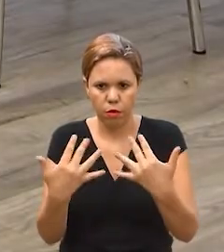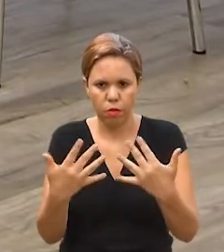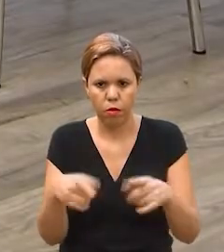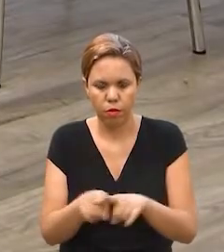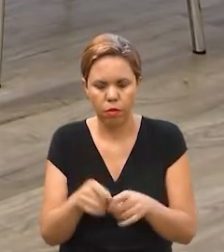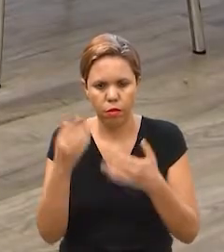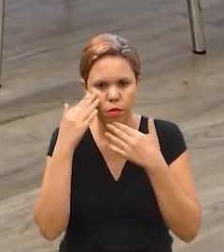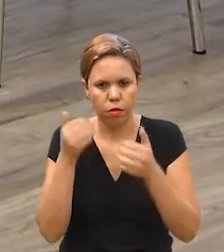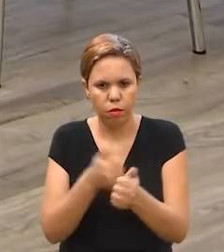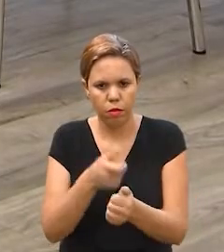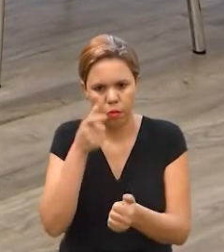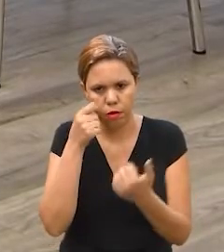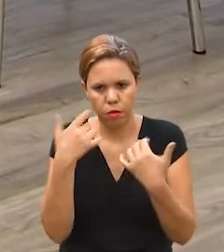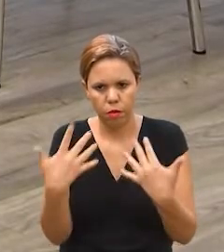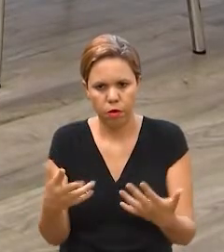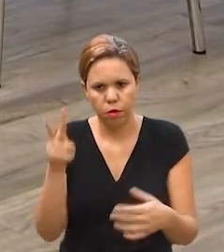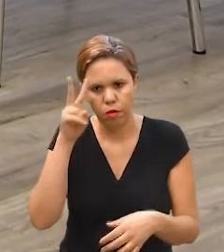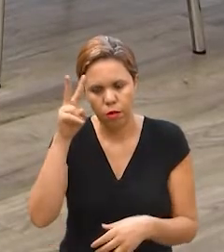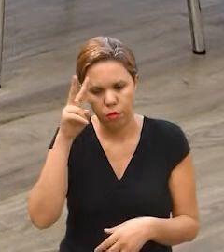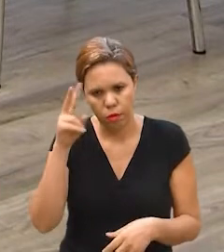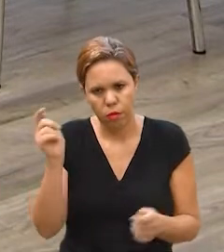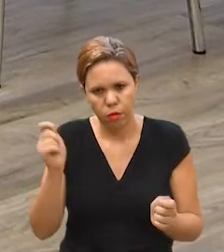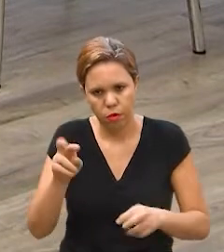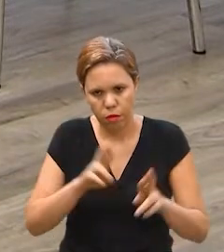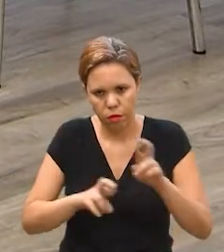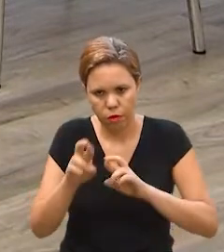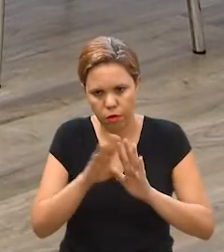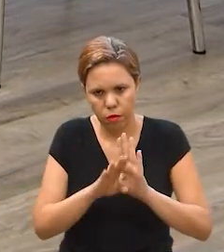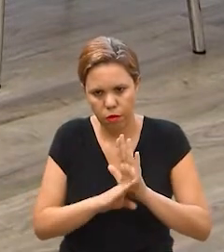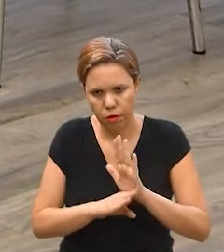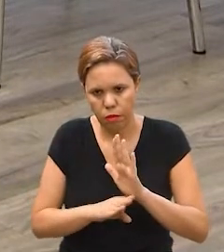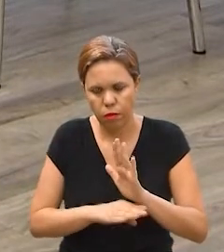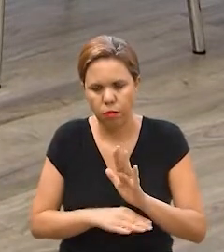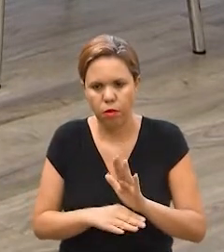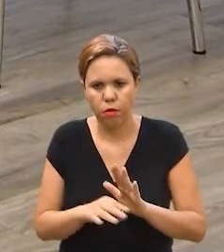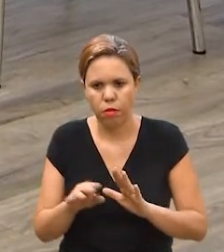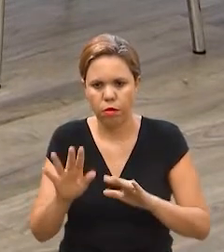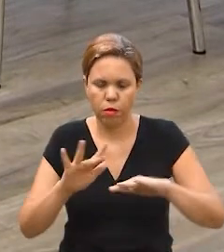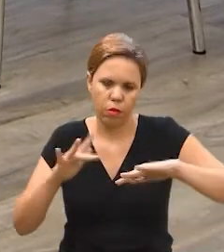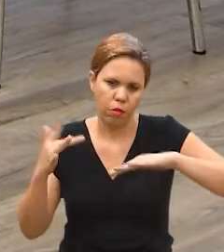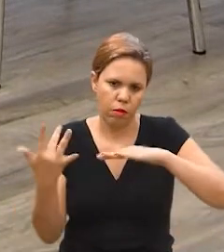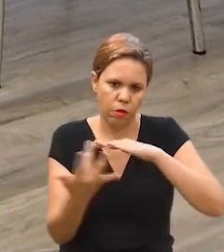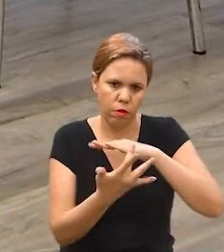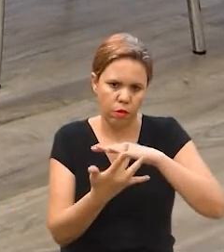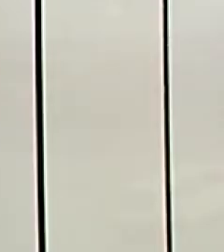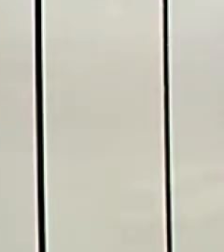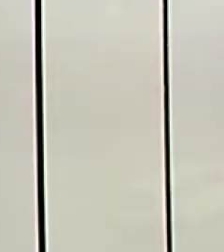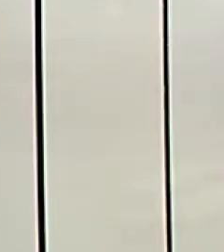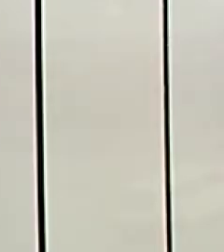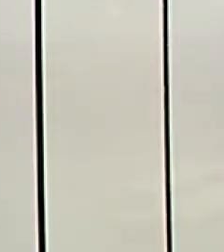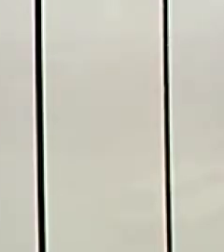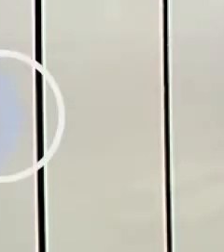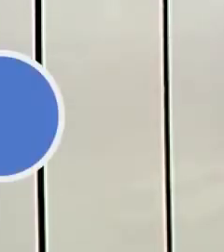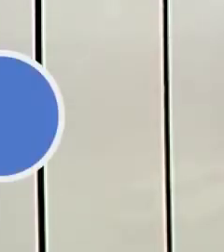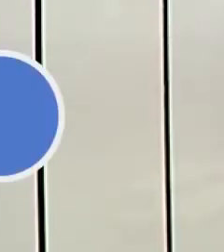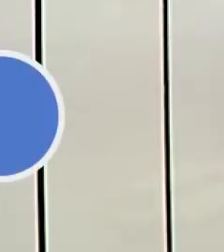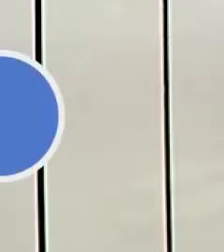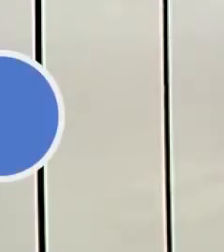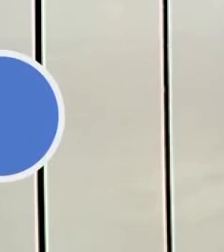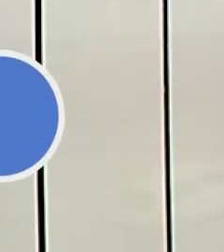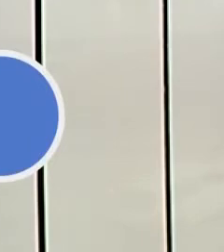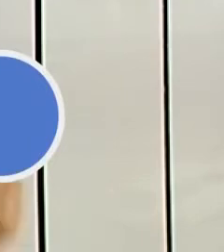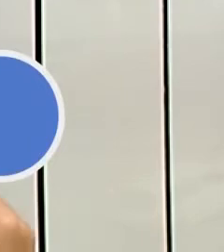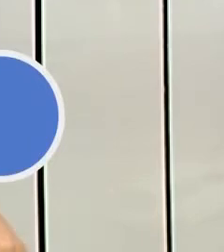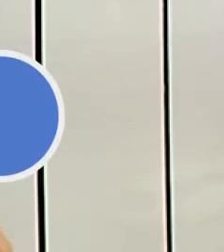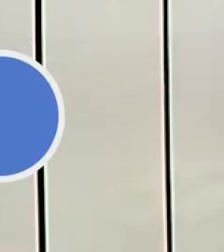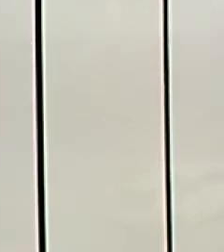também, muito obrigada pela companhia e audiência. Lembrando que dá para rever esse programa por meio das nossas redes sociais, do Facebook da TV Câmara